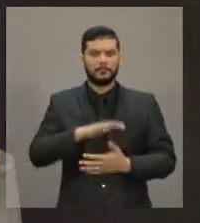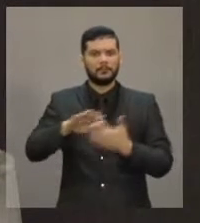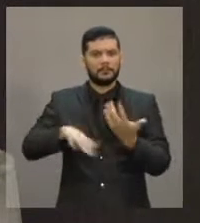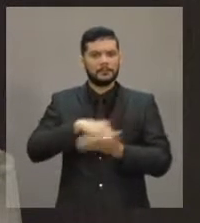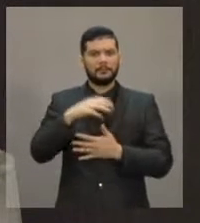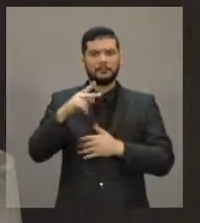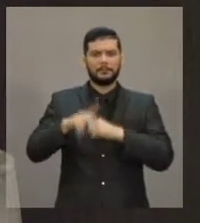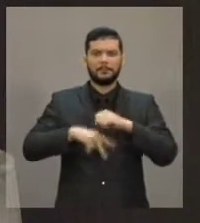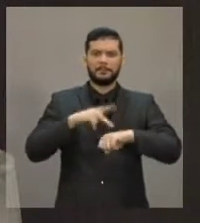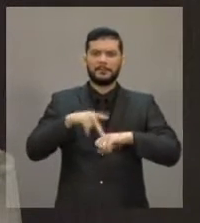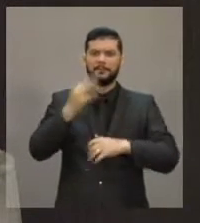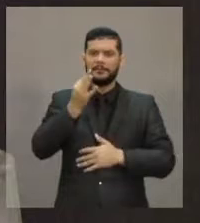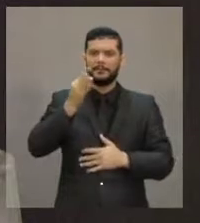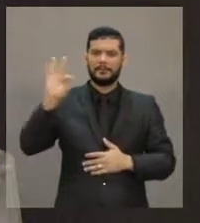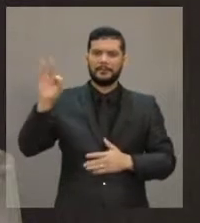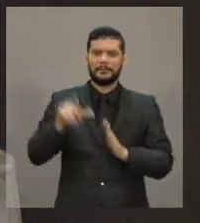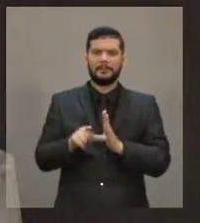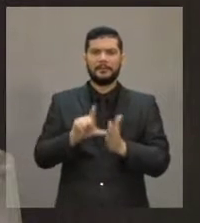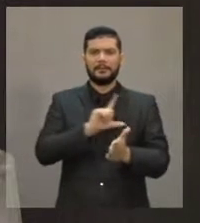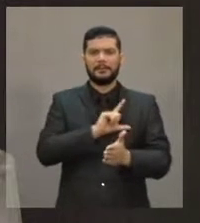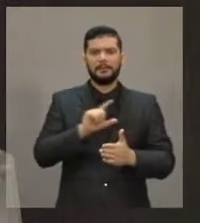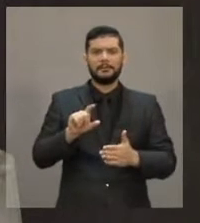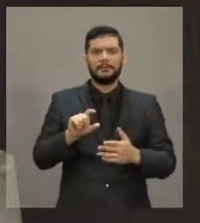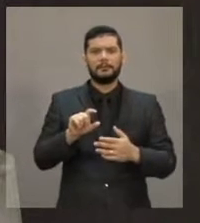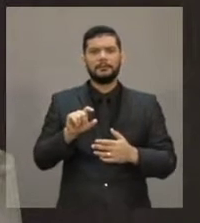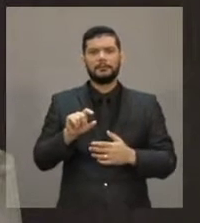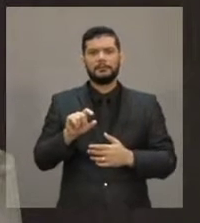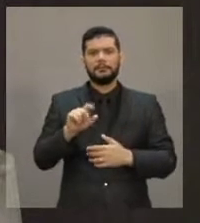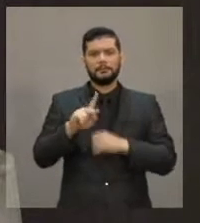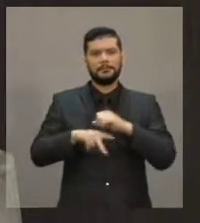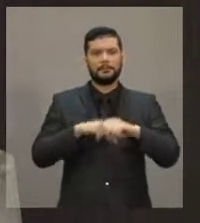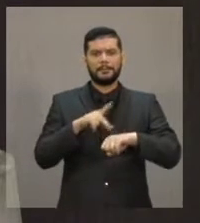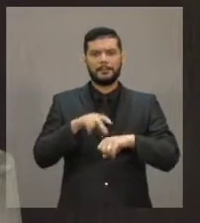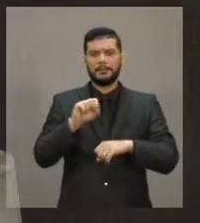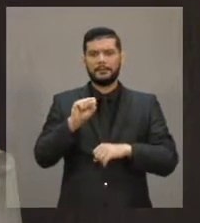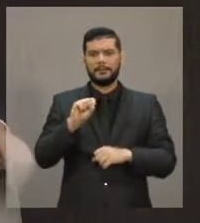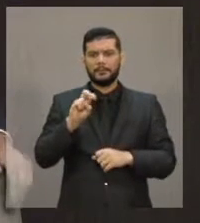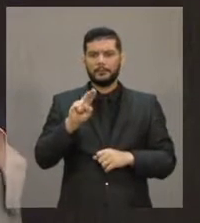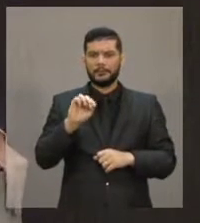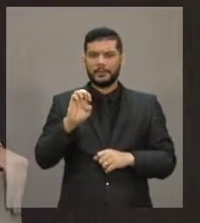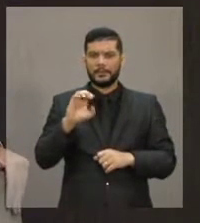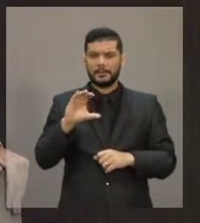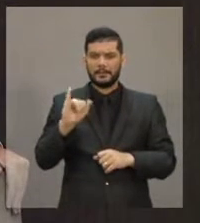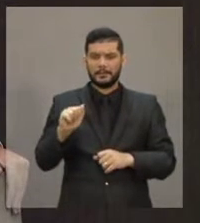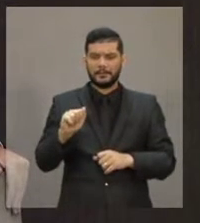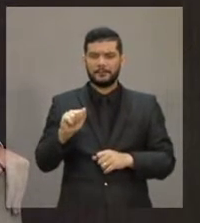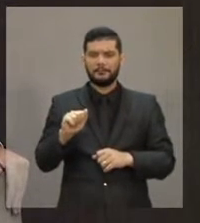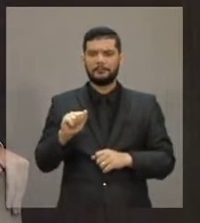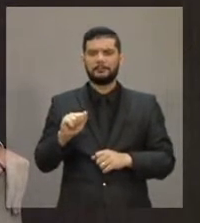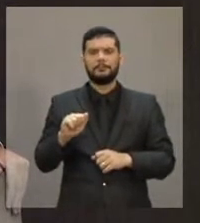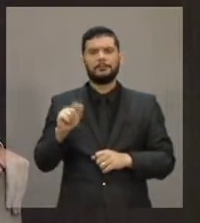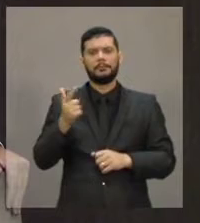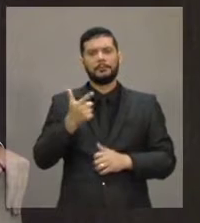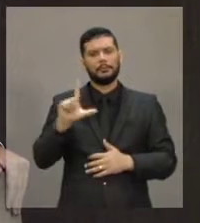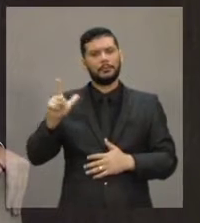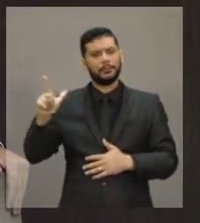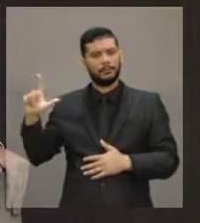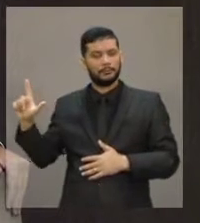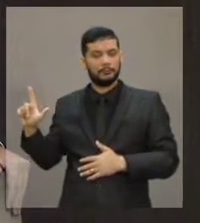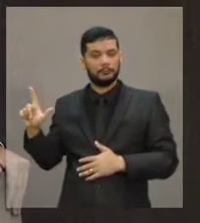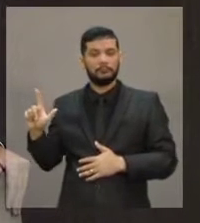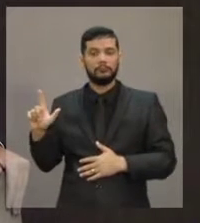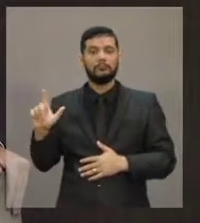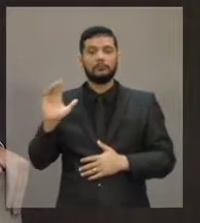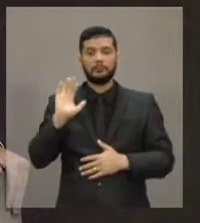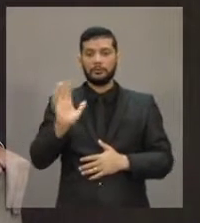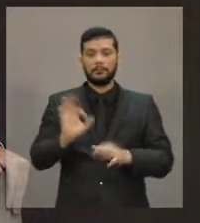antes disso, o constitucionalismo sueco, pregaram, dentre outras coisas, a separação